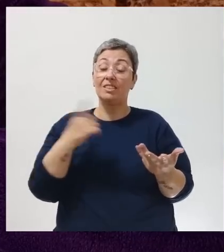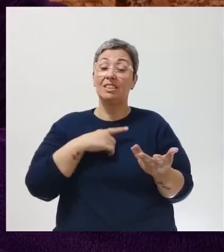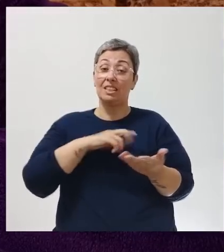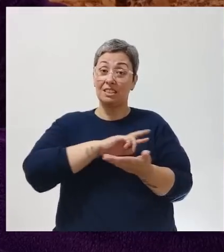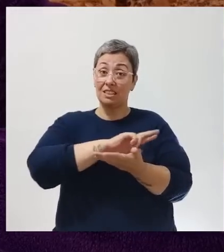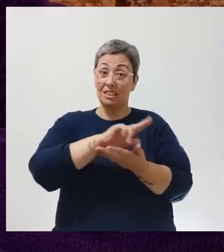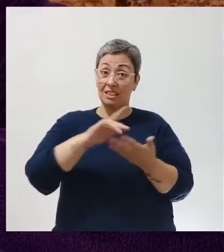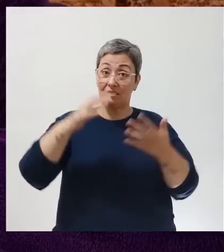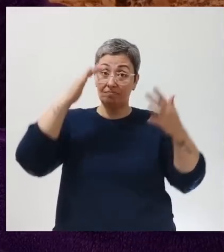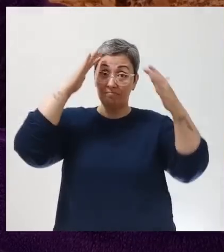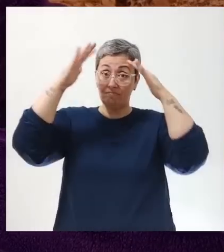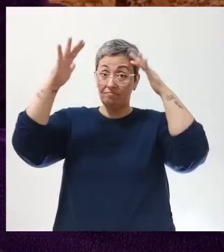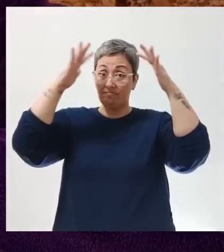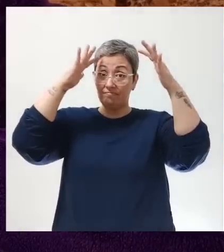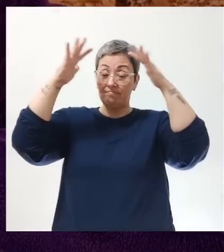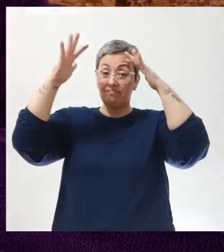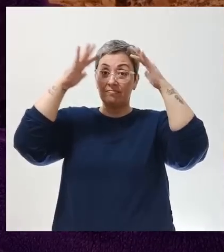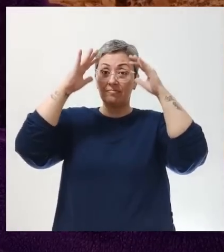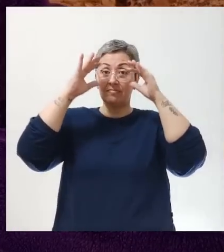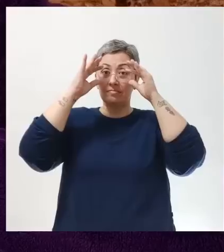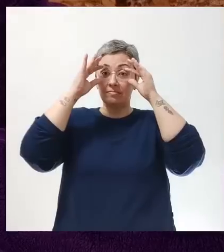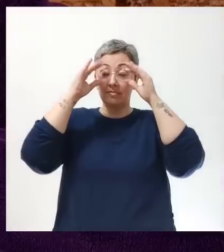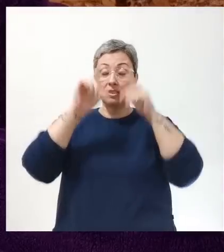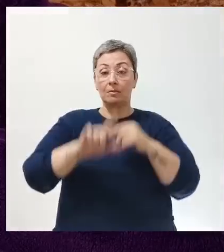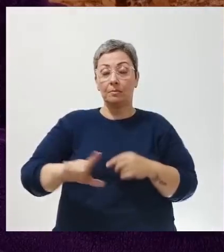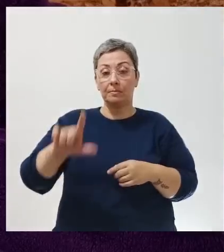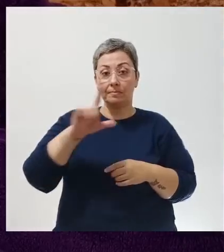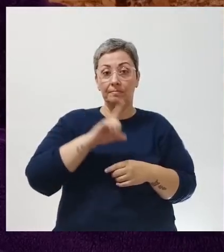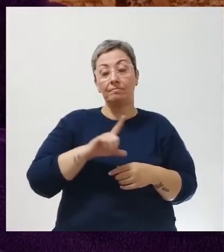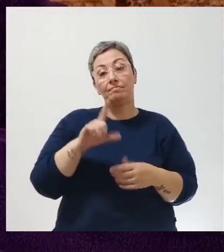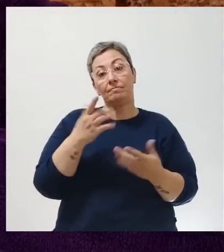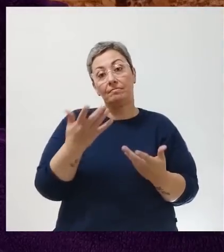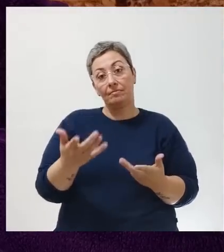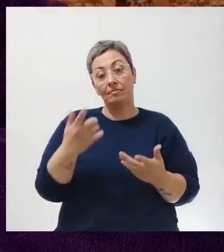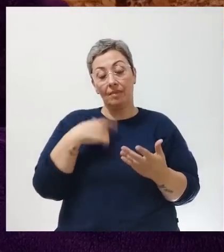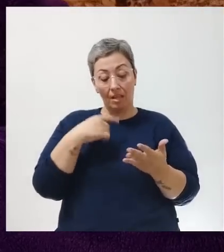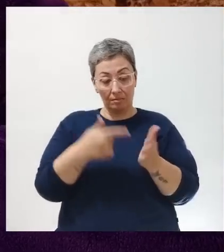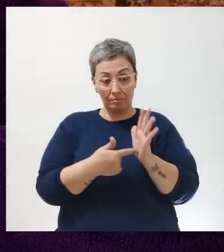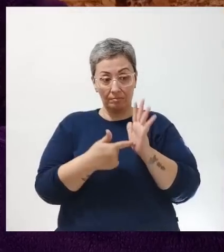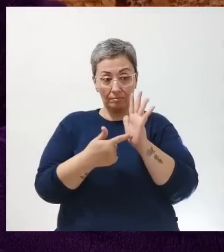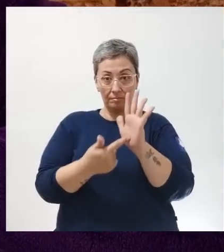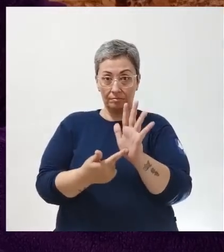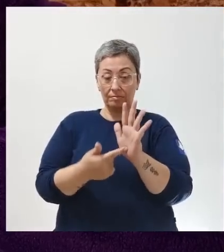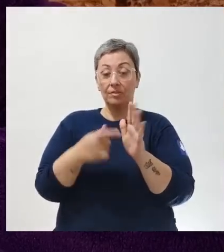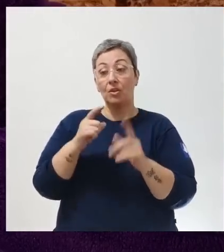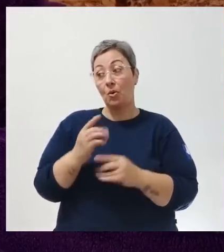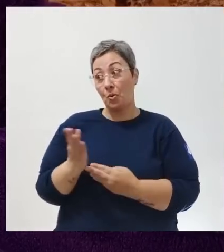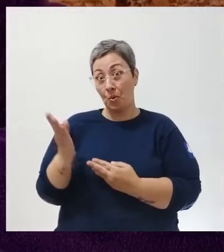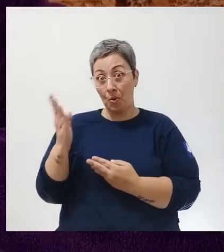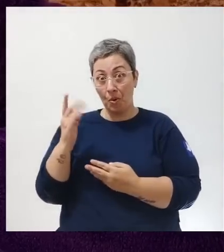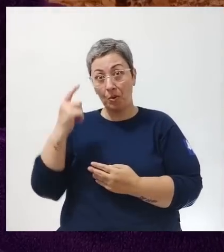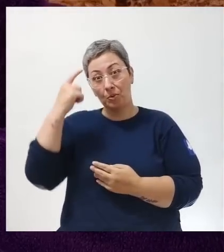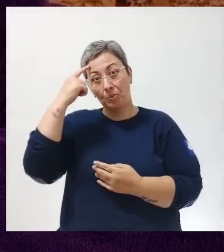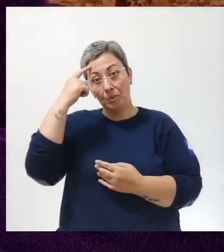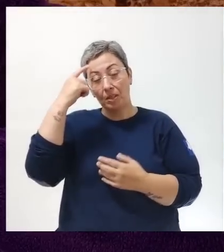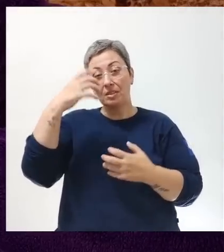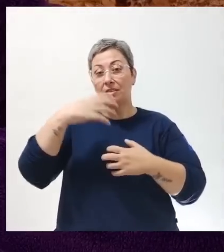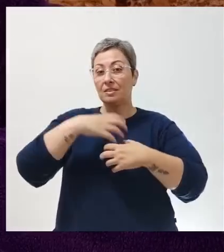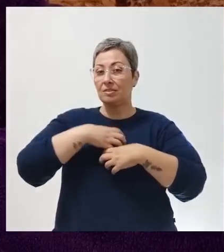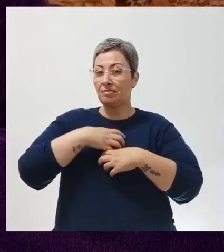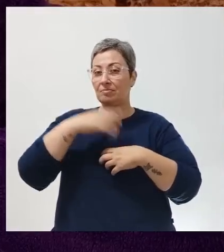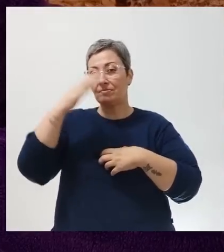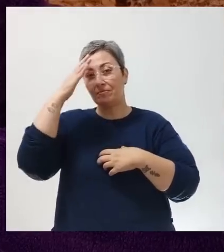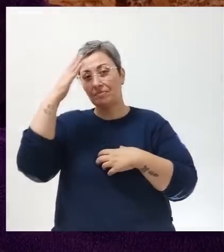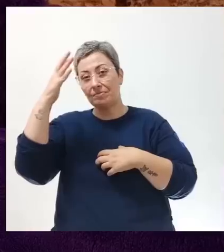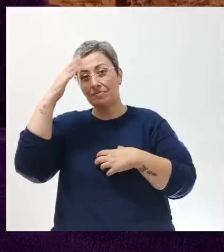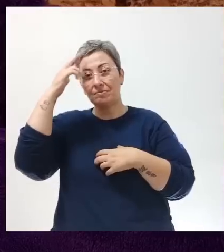Tantas são as reflexões. E a literatura está aqui para nos fazer pensar,